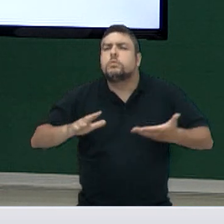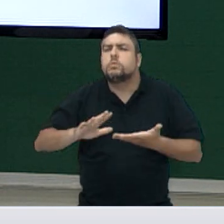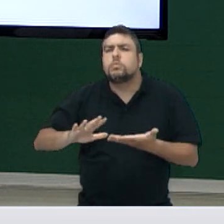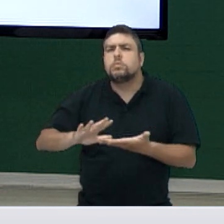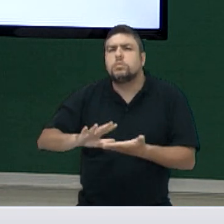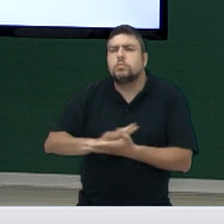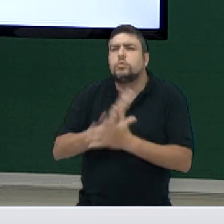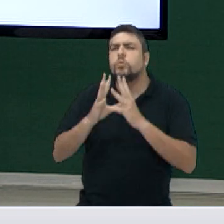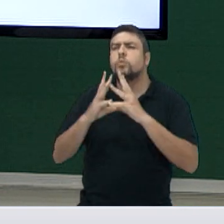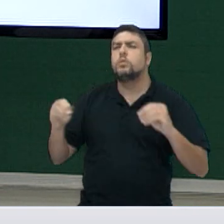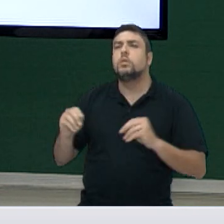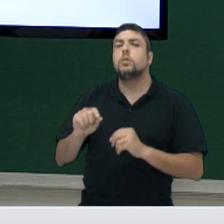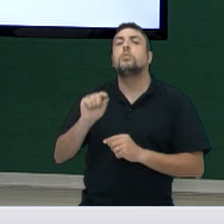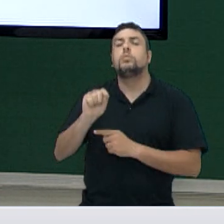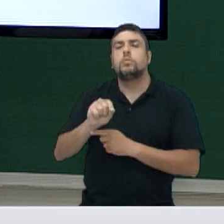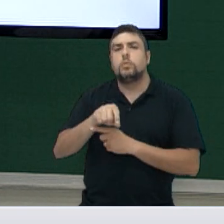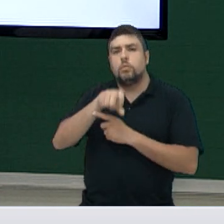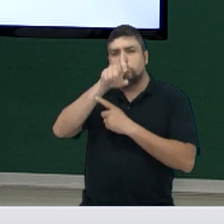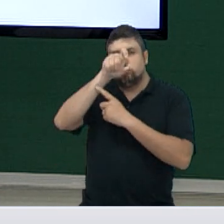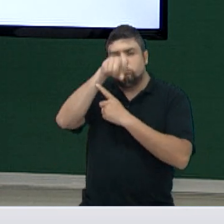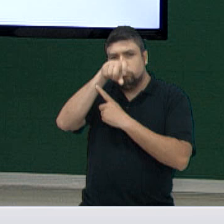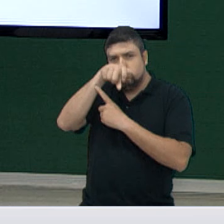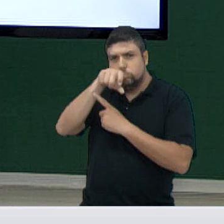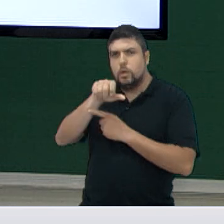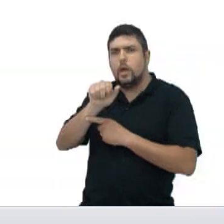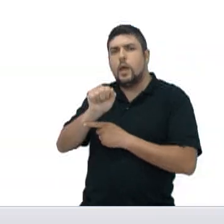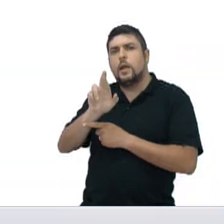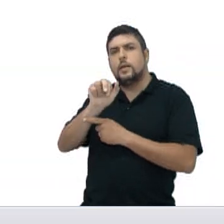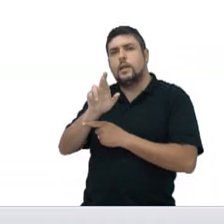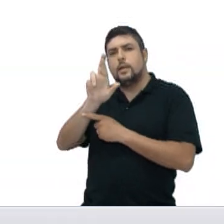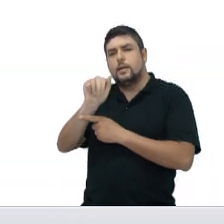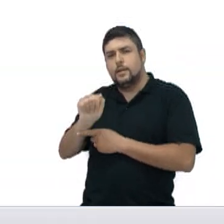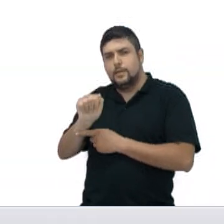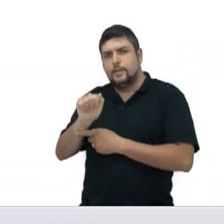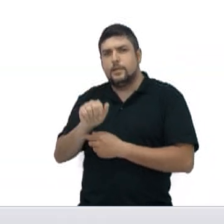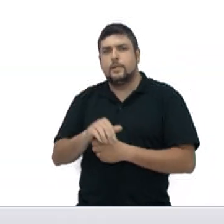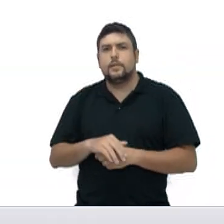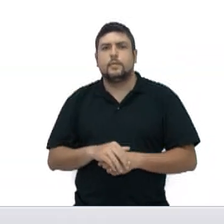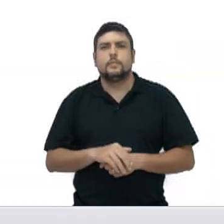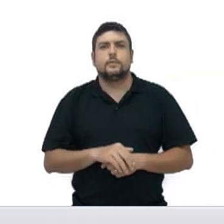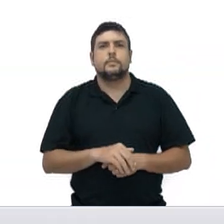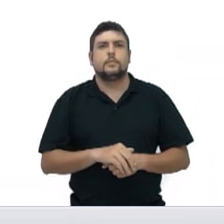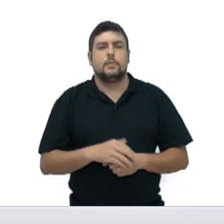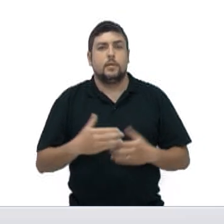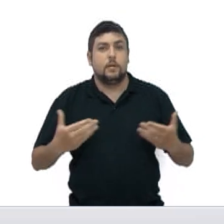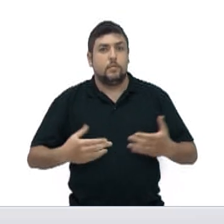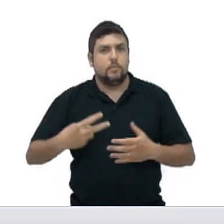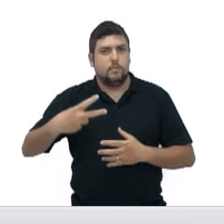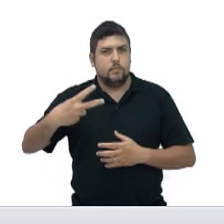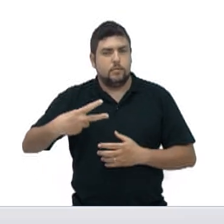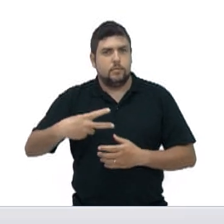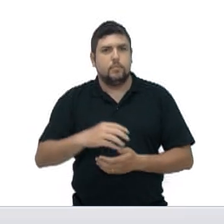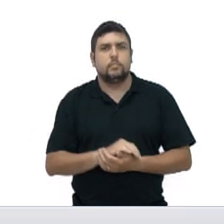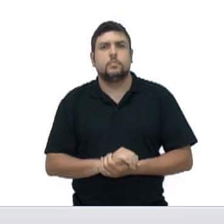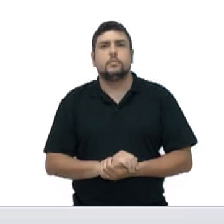extinto é a arara. Vem agora o segundo exercício.